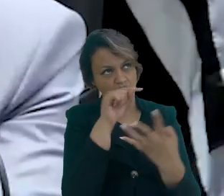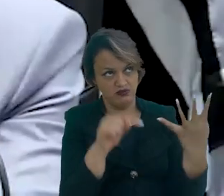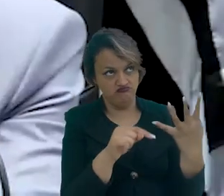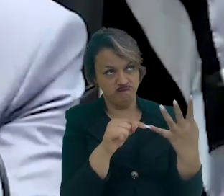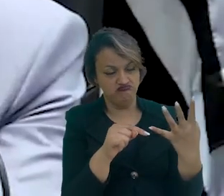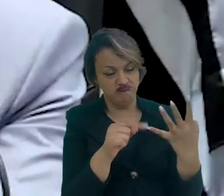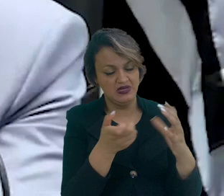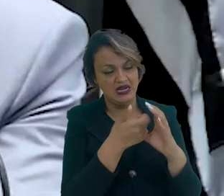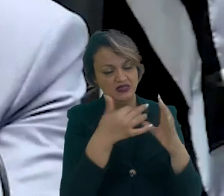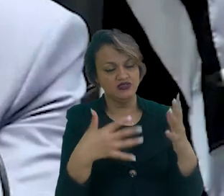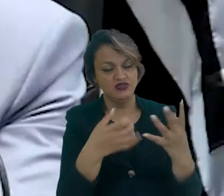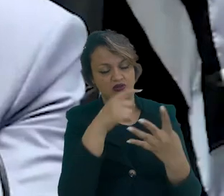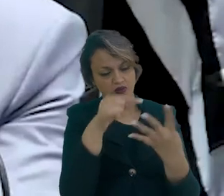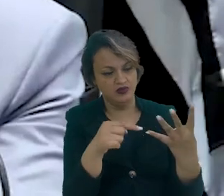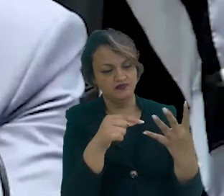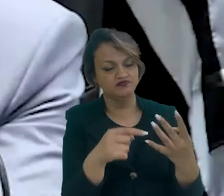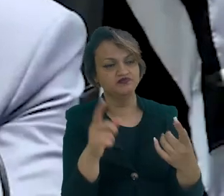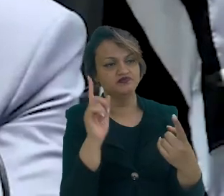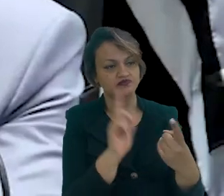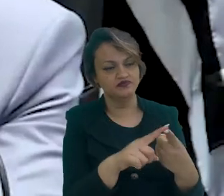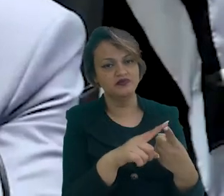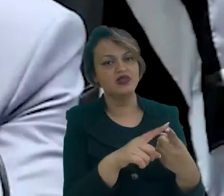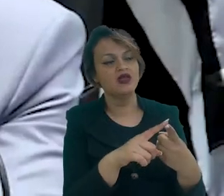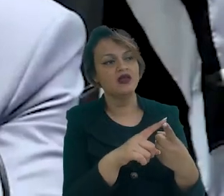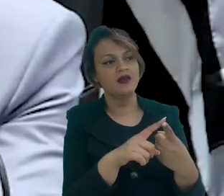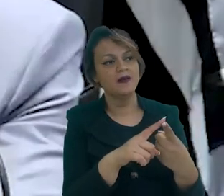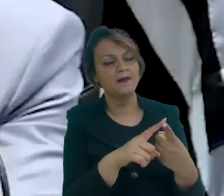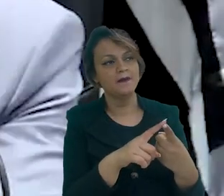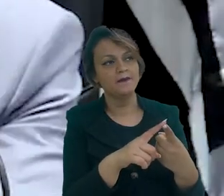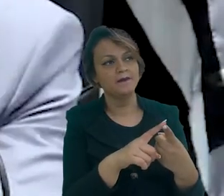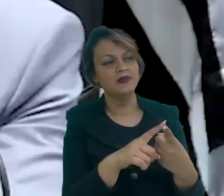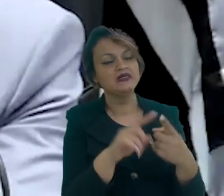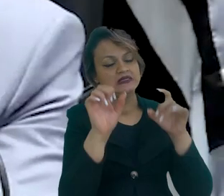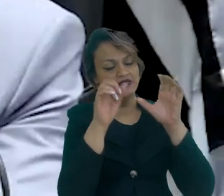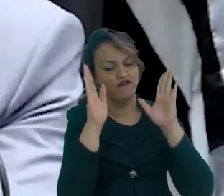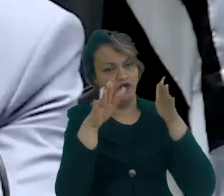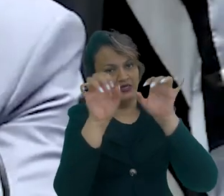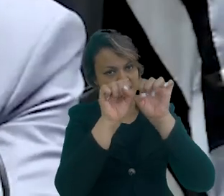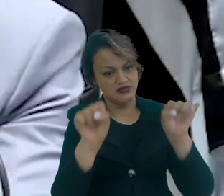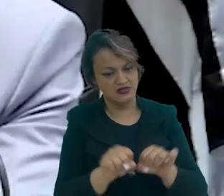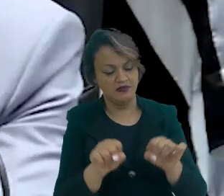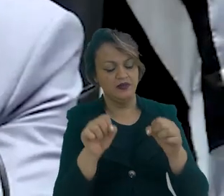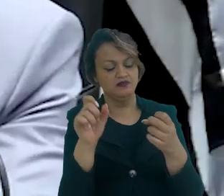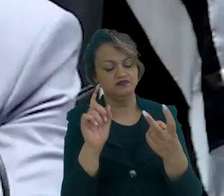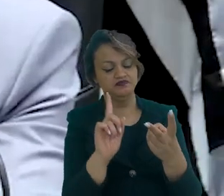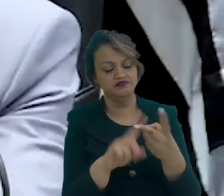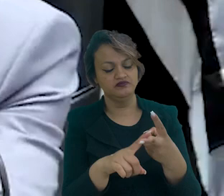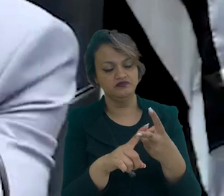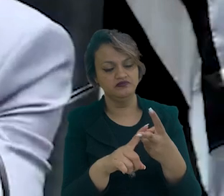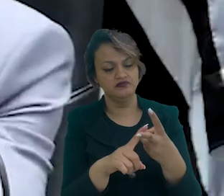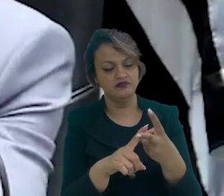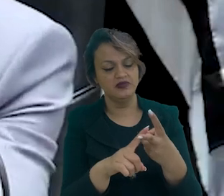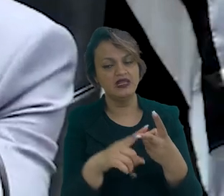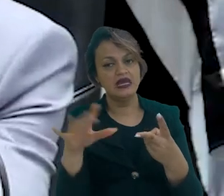deveriam nos adotar quatro adjetivos a gente precisaria de uma responsabilidade